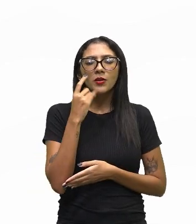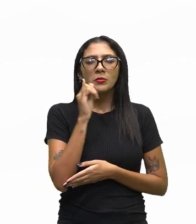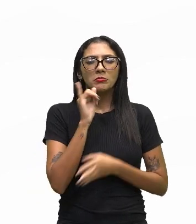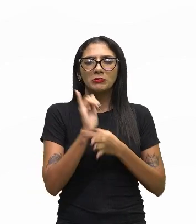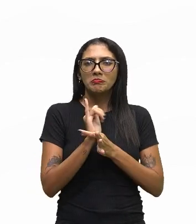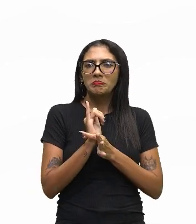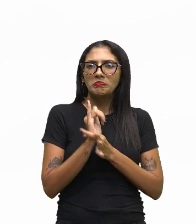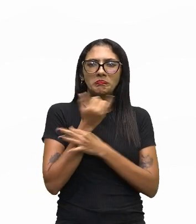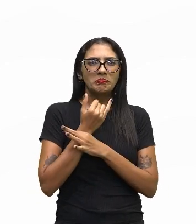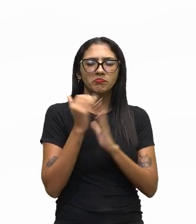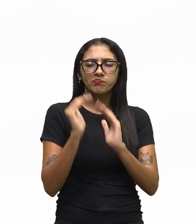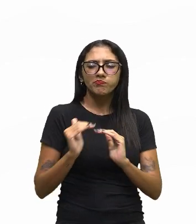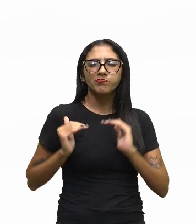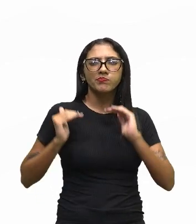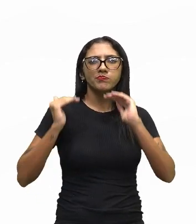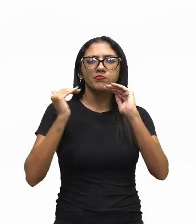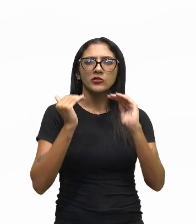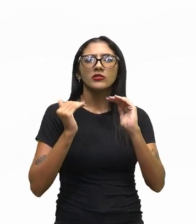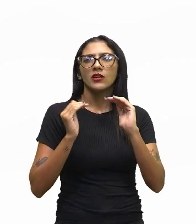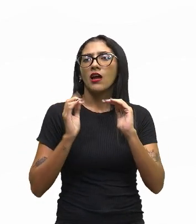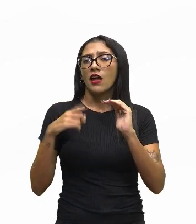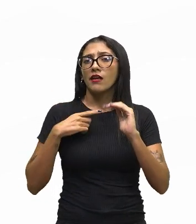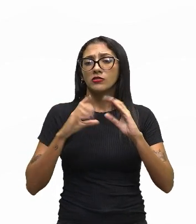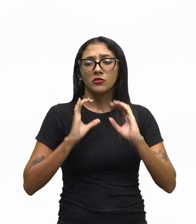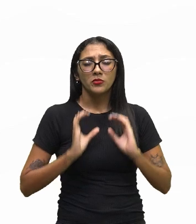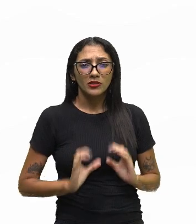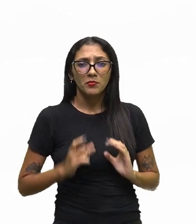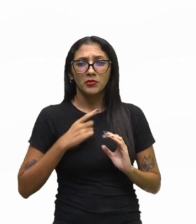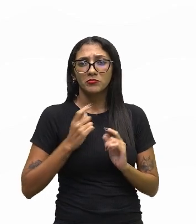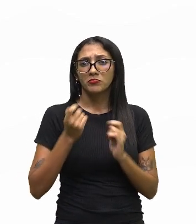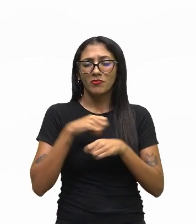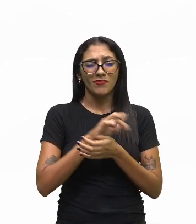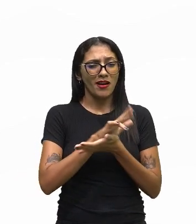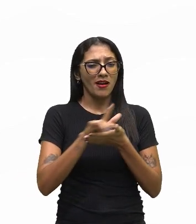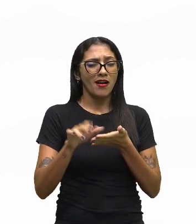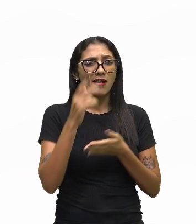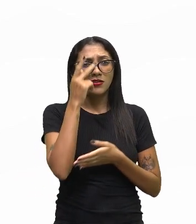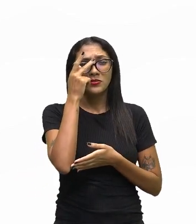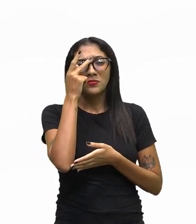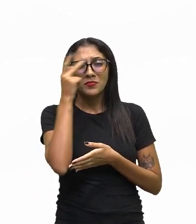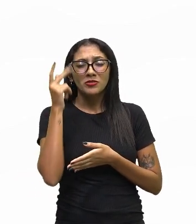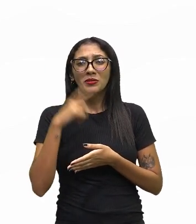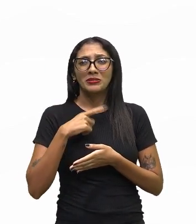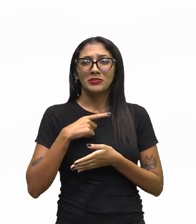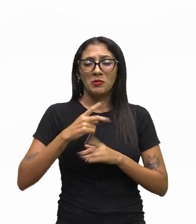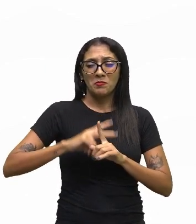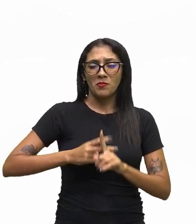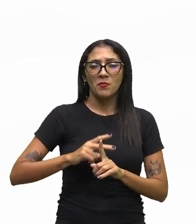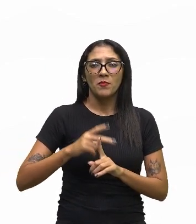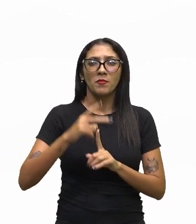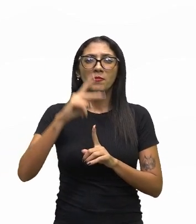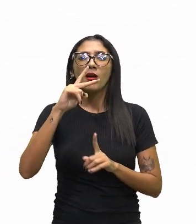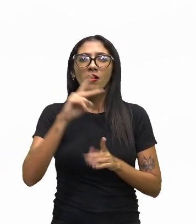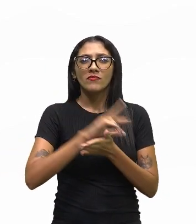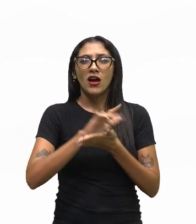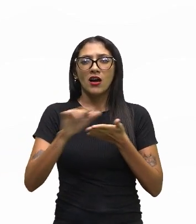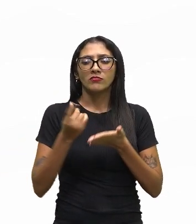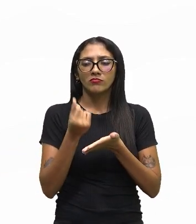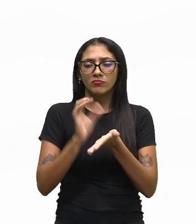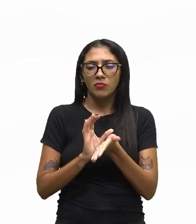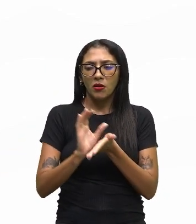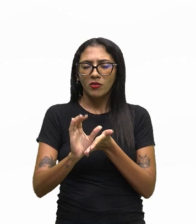Esse comportamento ele pode ser observado em muitos investidores que conseguem altos retornos em algumas aplicações e